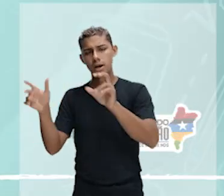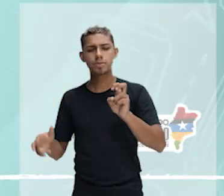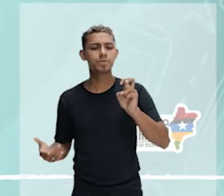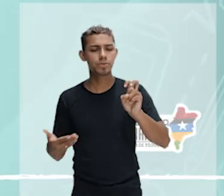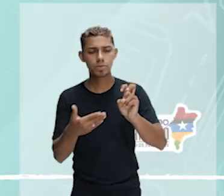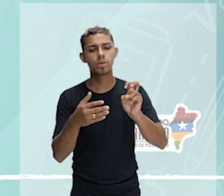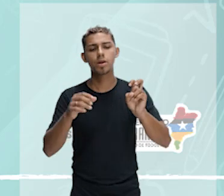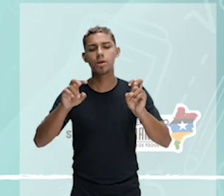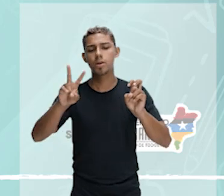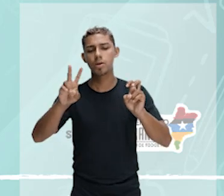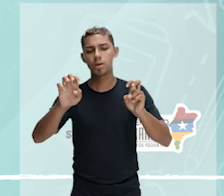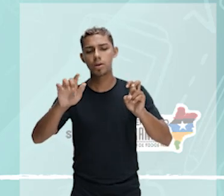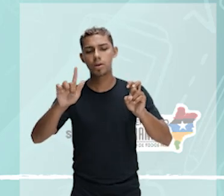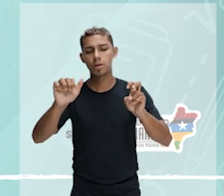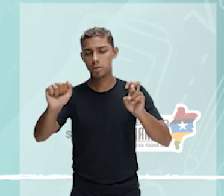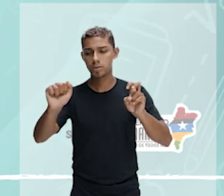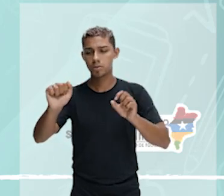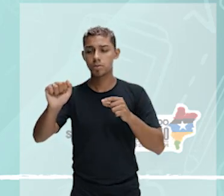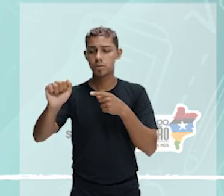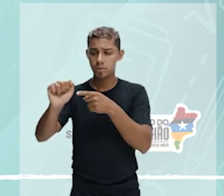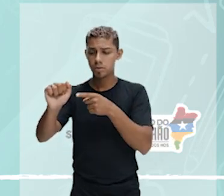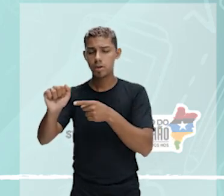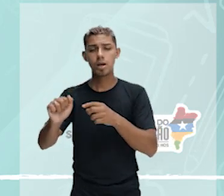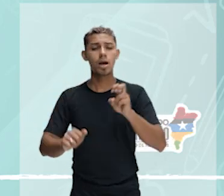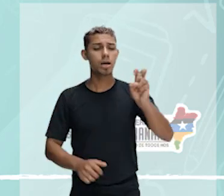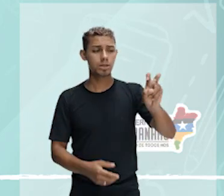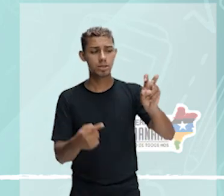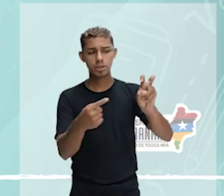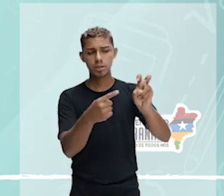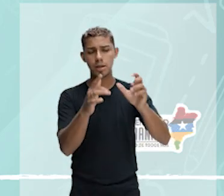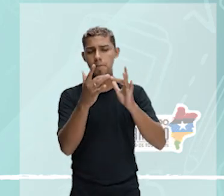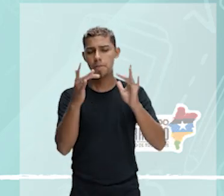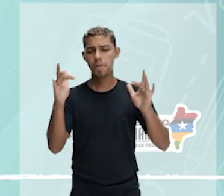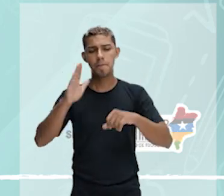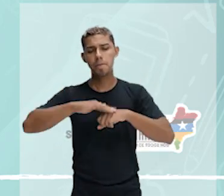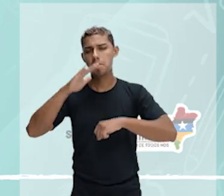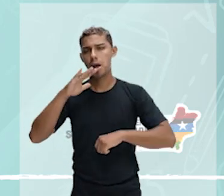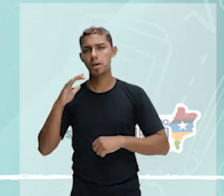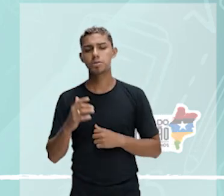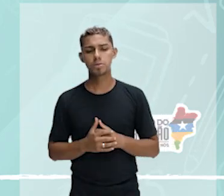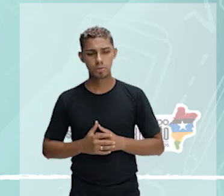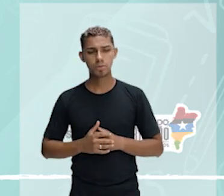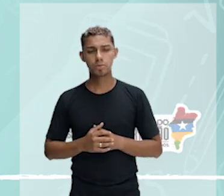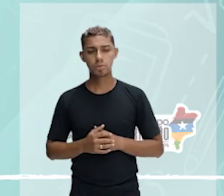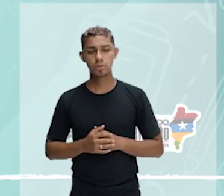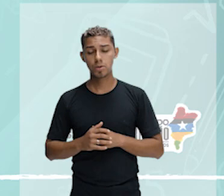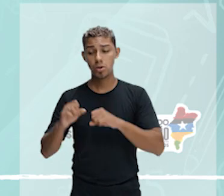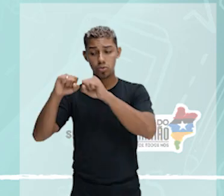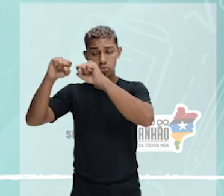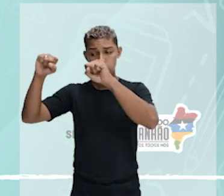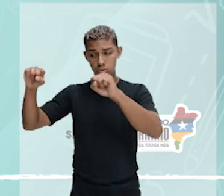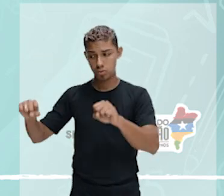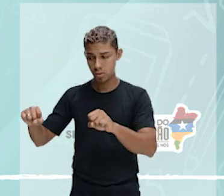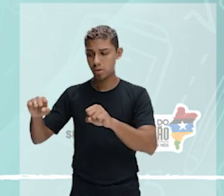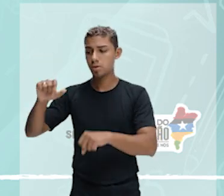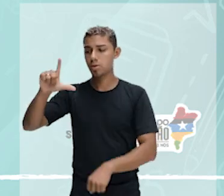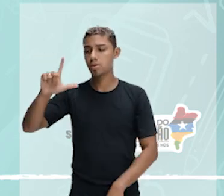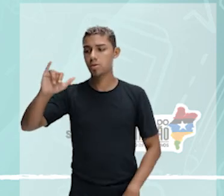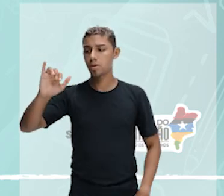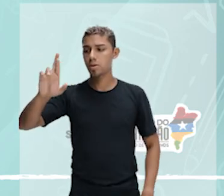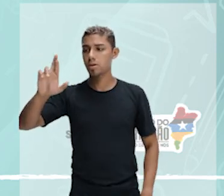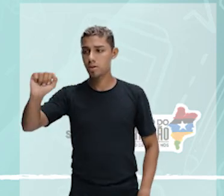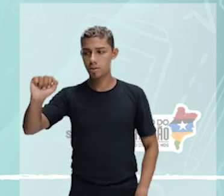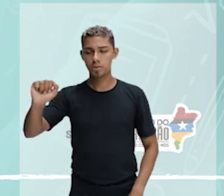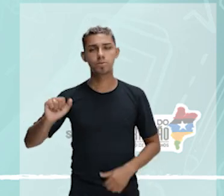a estrela Vega. A Vega é a quinta estrela mais brilhante, tá ok? Isso olhando da Terra, né? E ela está lá